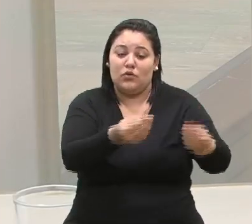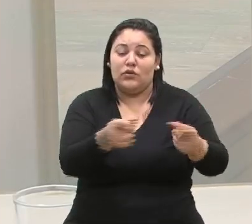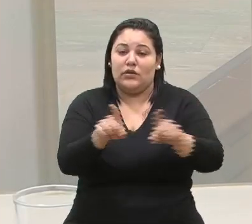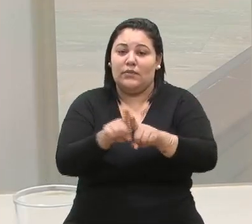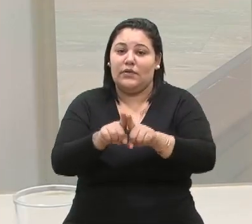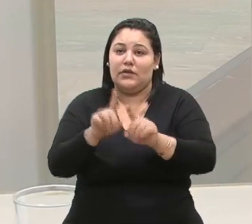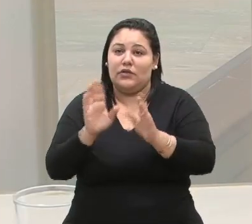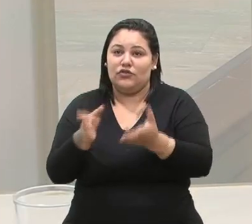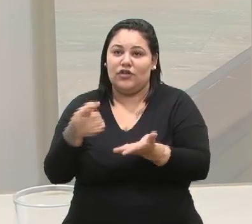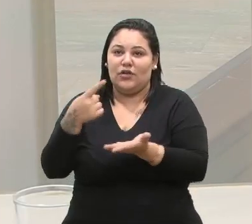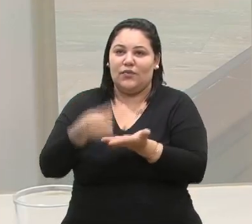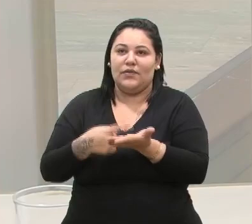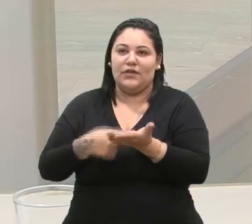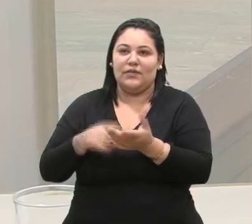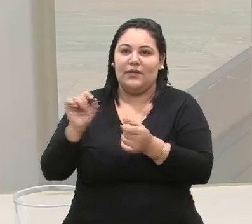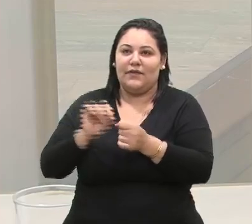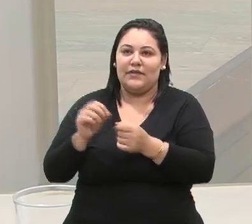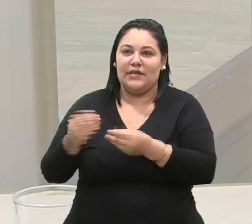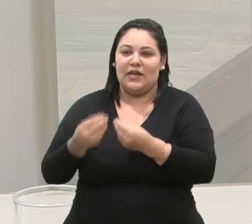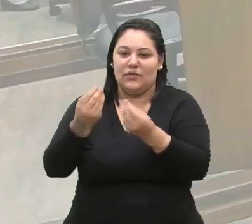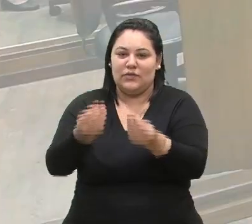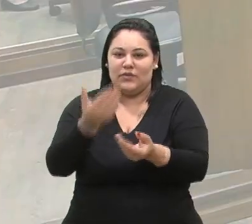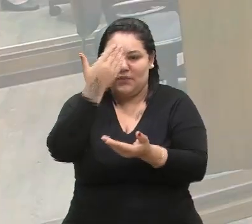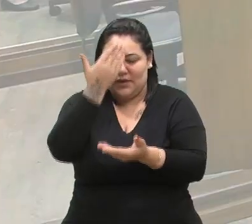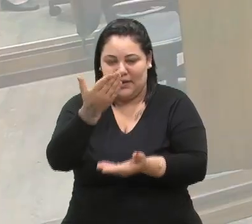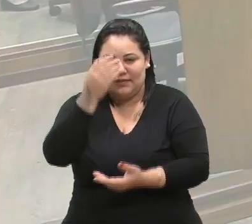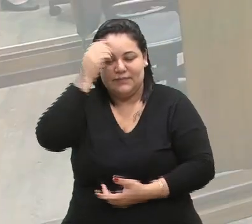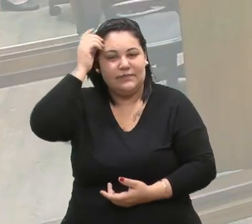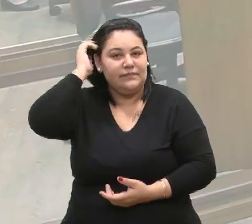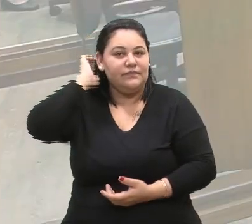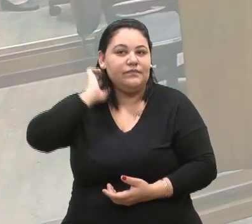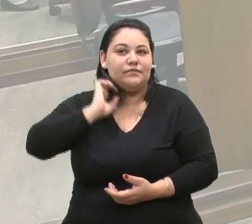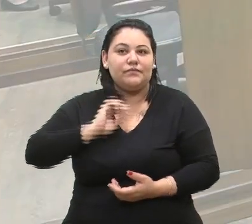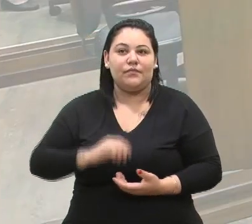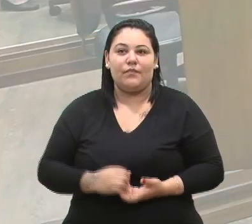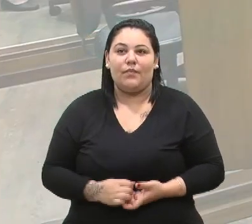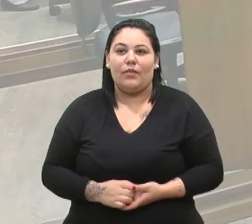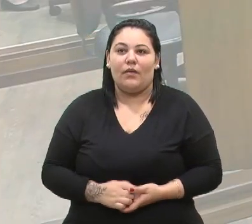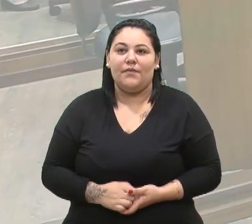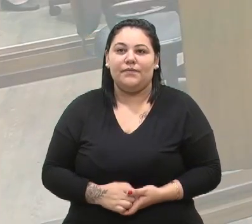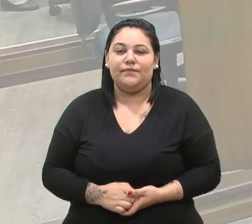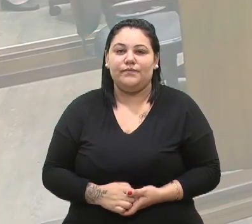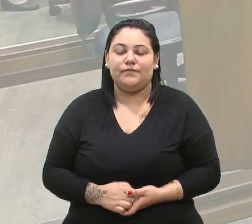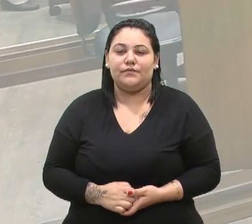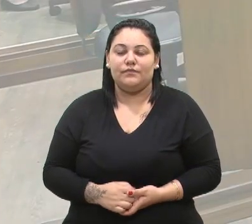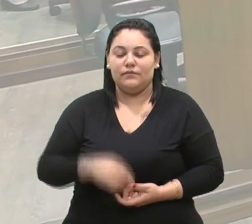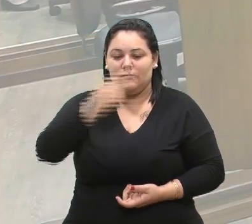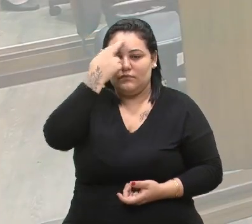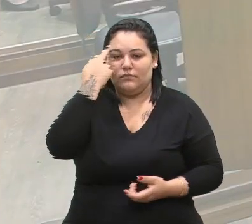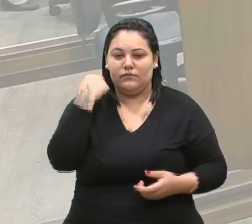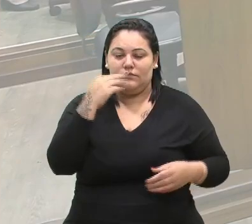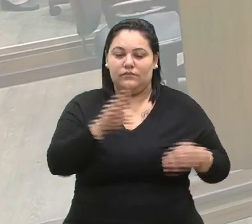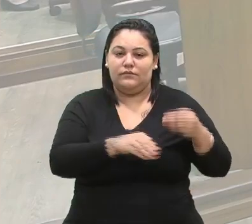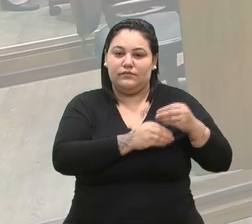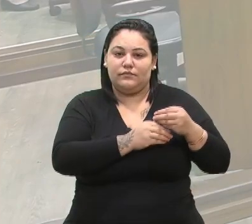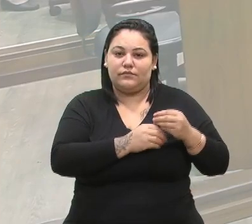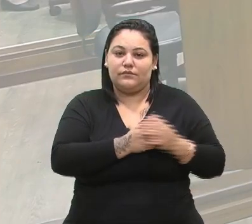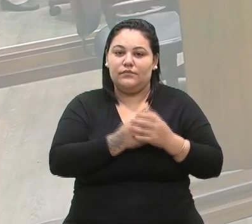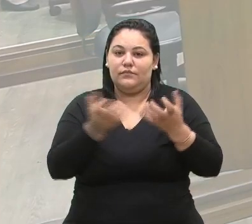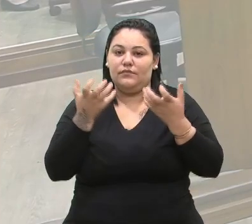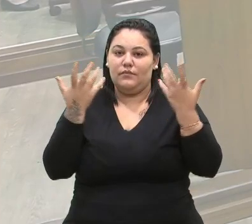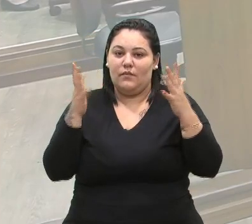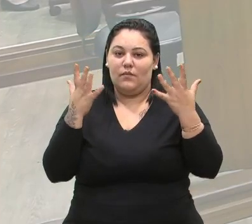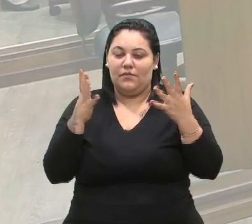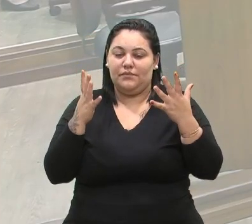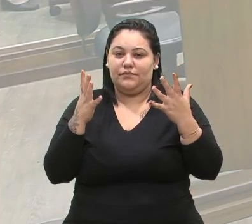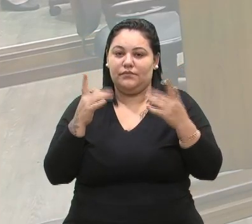aqui agendando, né, para fazer a minha doação. Obrigada. Obrigado, Rafael, por favor. Bom, vereador D'Ambros, eu quero lhe parabenizar, porque se